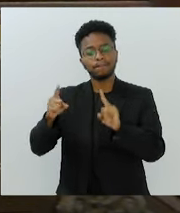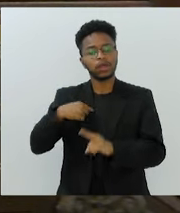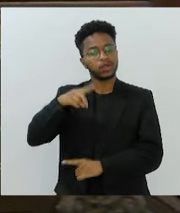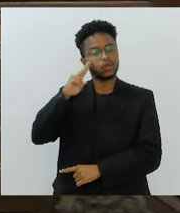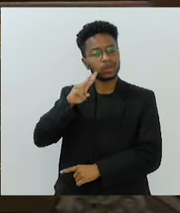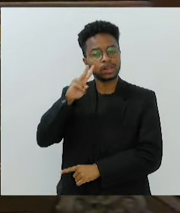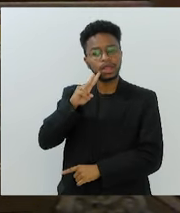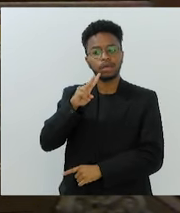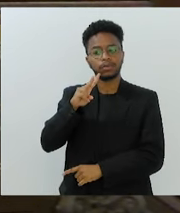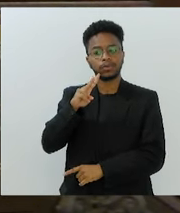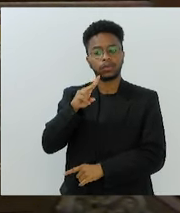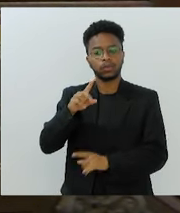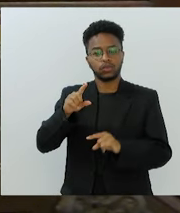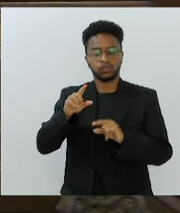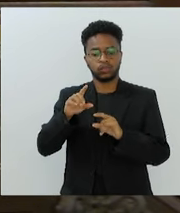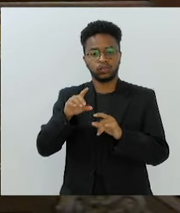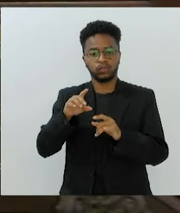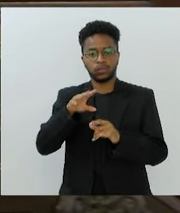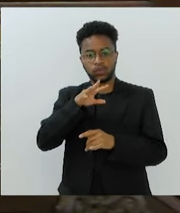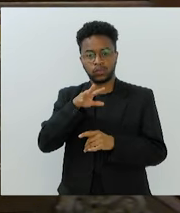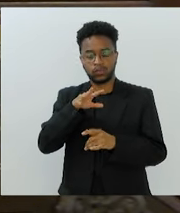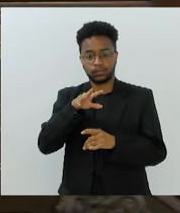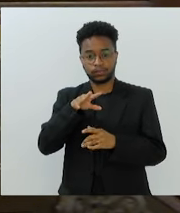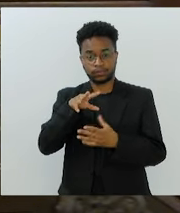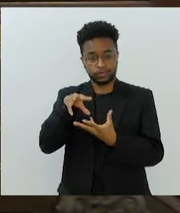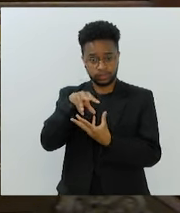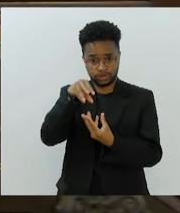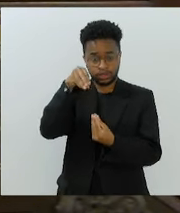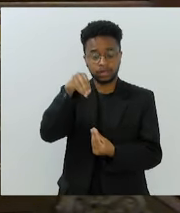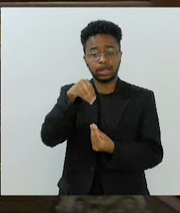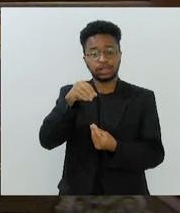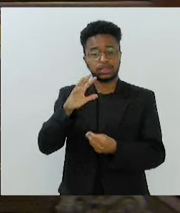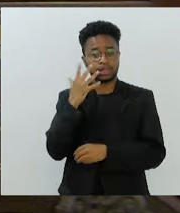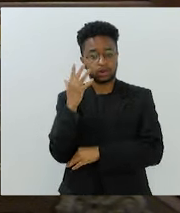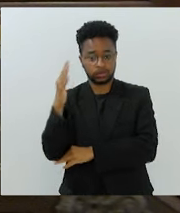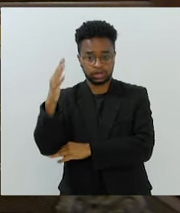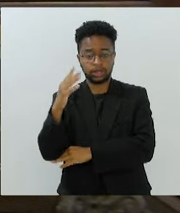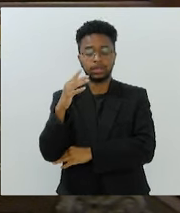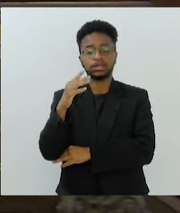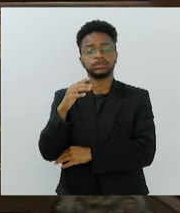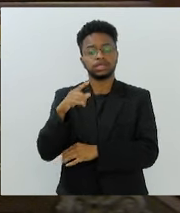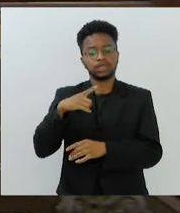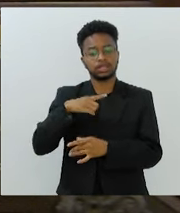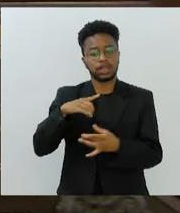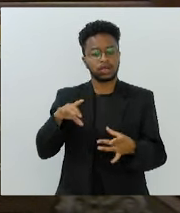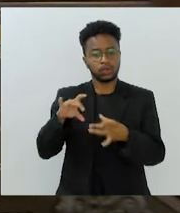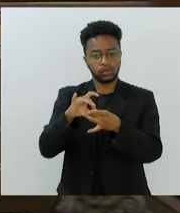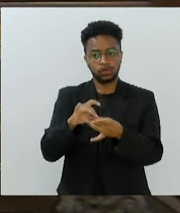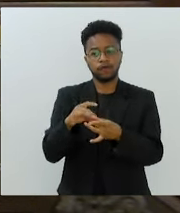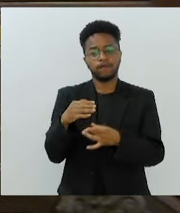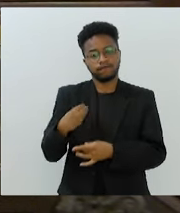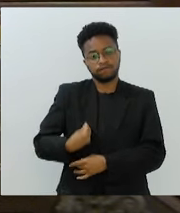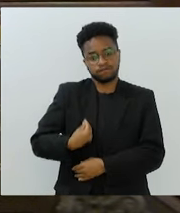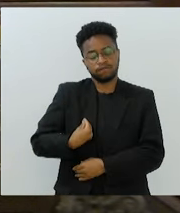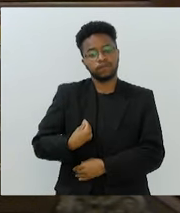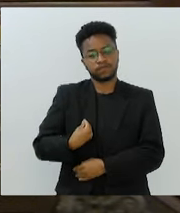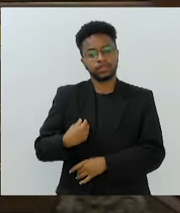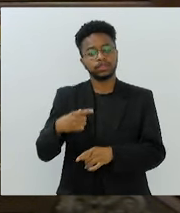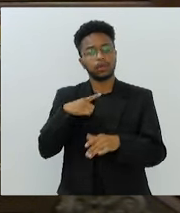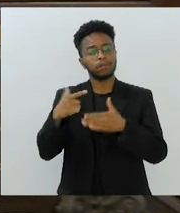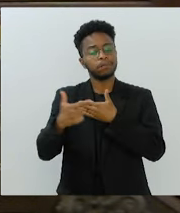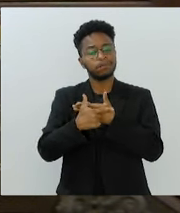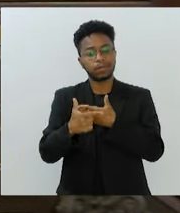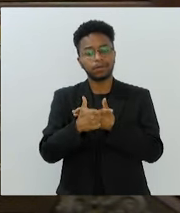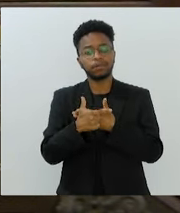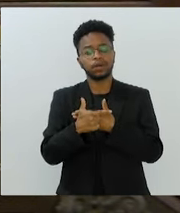elementais da natureza, criaturas que existem no plano invisível e que também têm a função